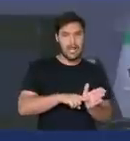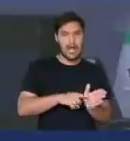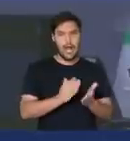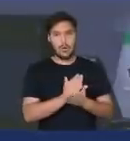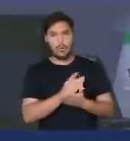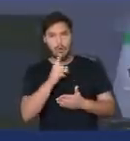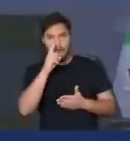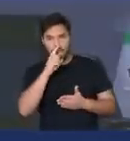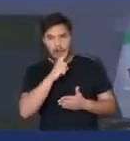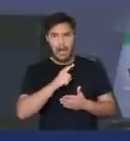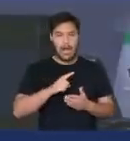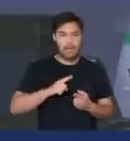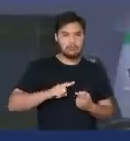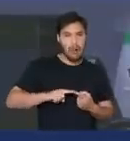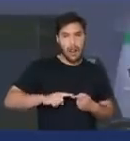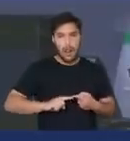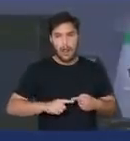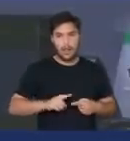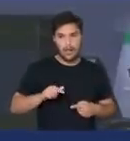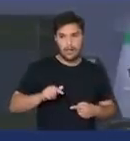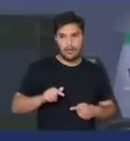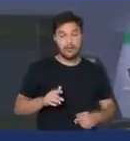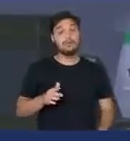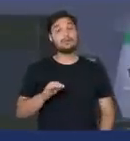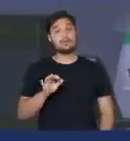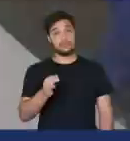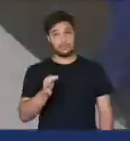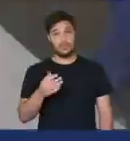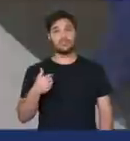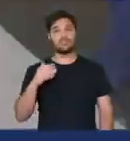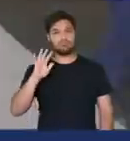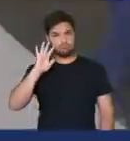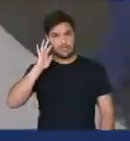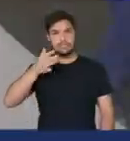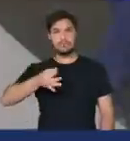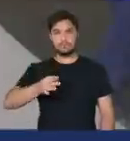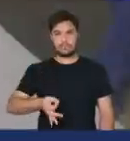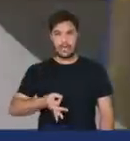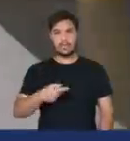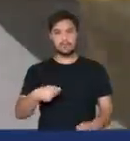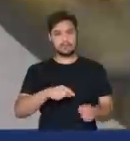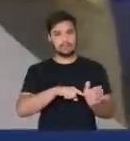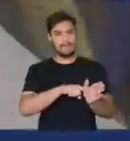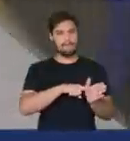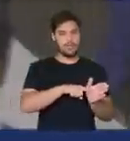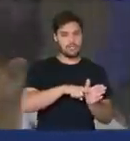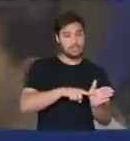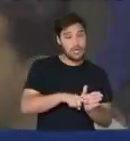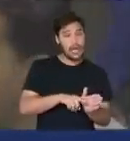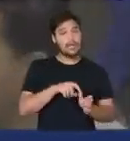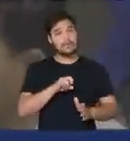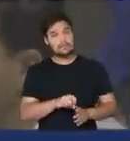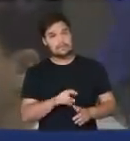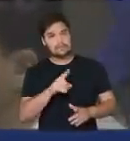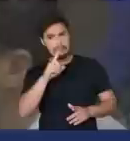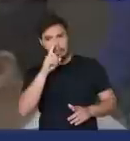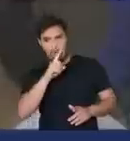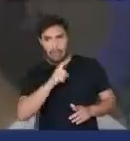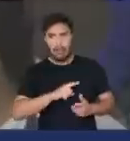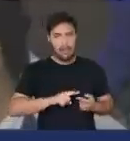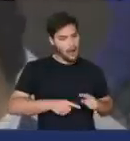alguma fraude, alguma sabotagem. Nós concordamos plenamente com essa medida, achamos que deve investigar se há fraude, se